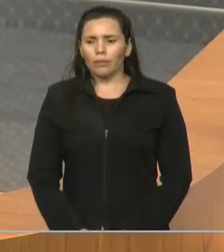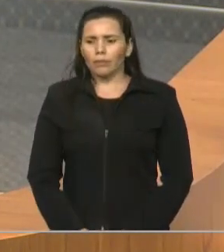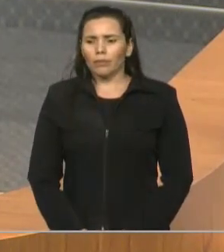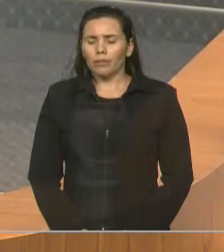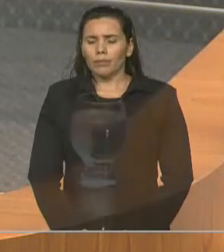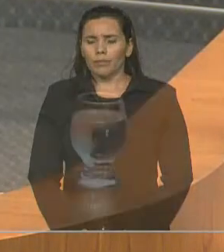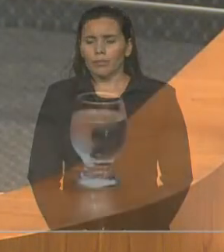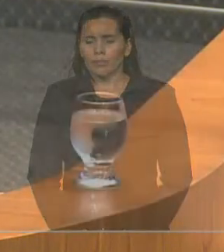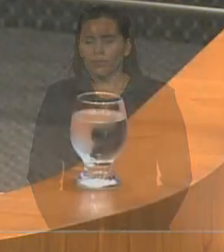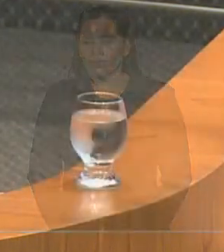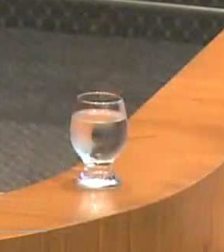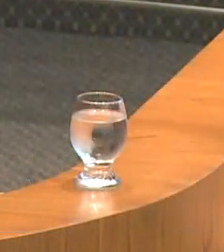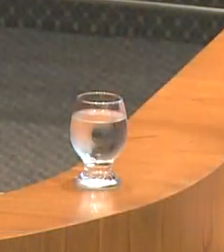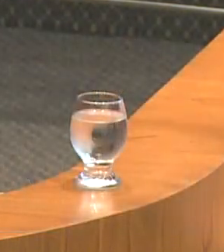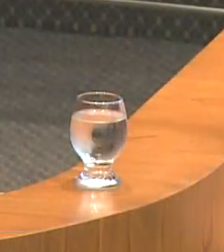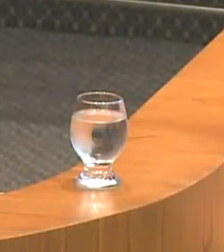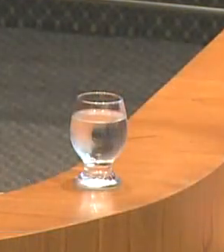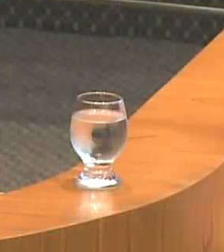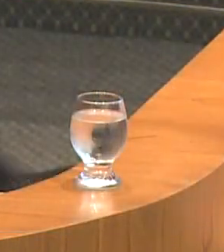Flores e Bacanga.